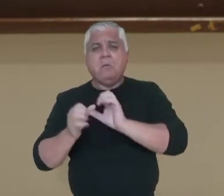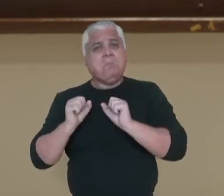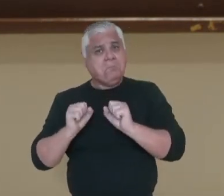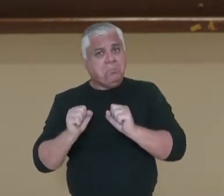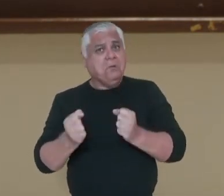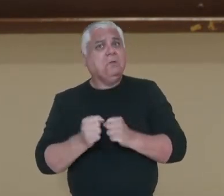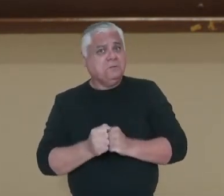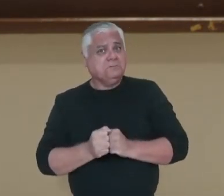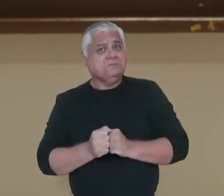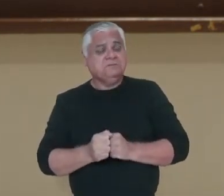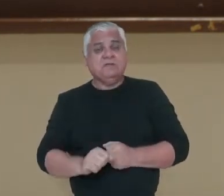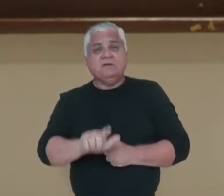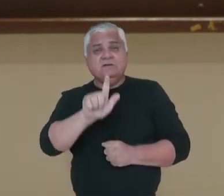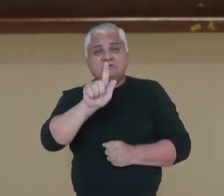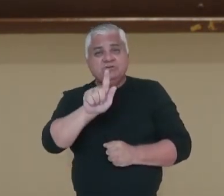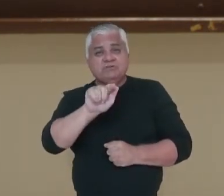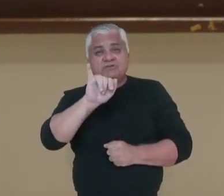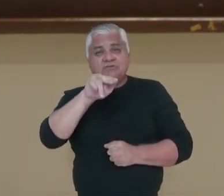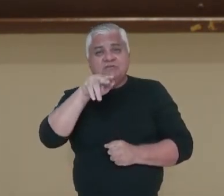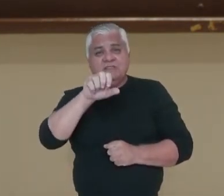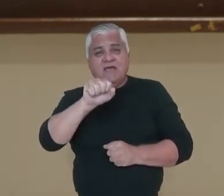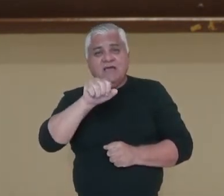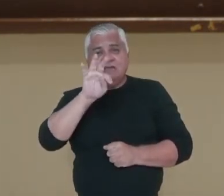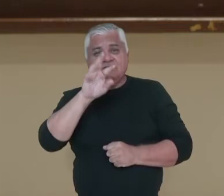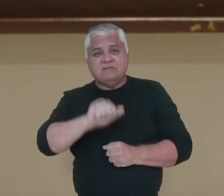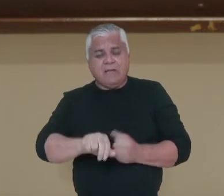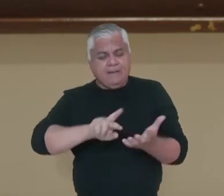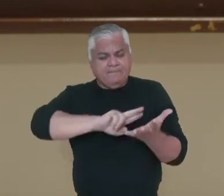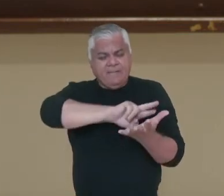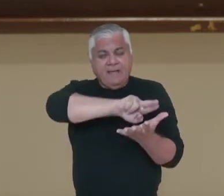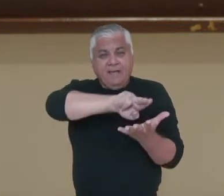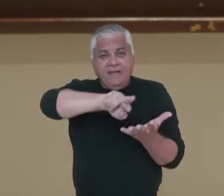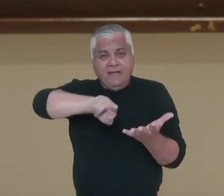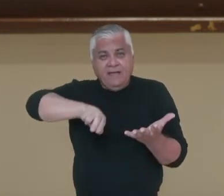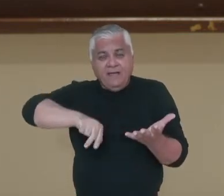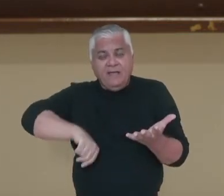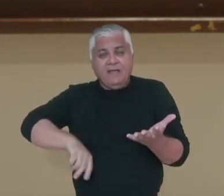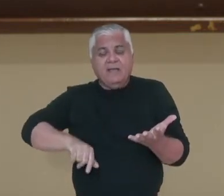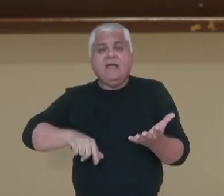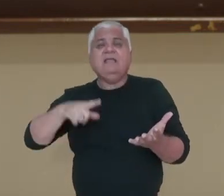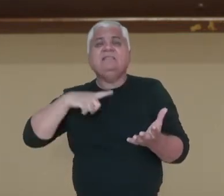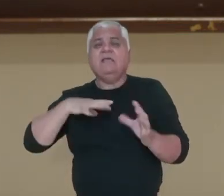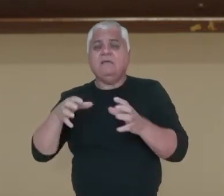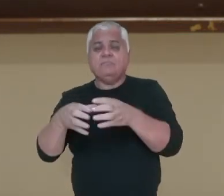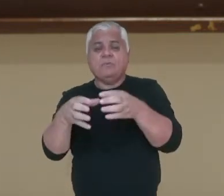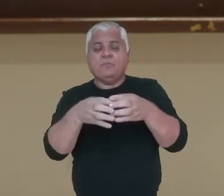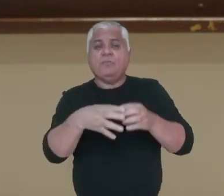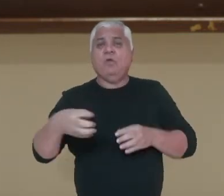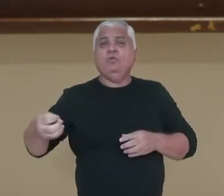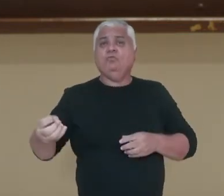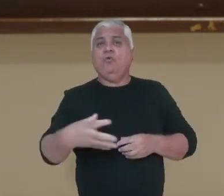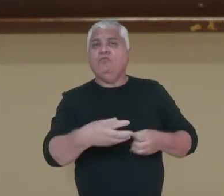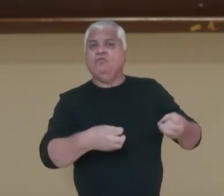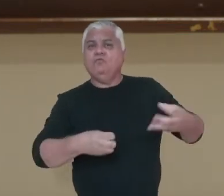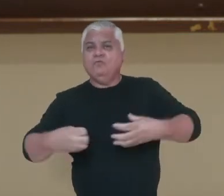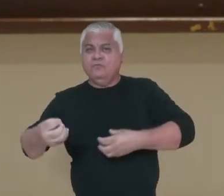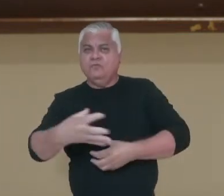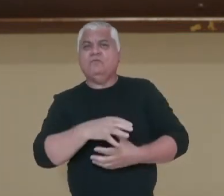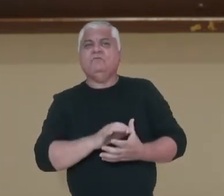tão abrangente que ela acaba abrangendo, né, e atraindo categorias novas a cada ano que